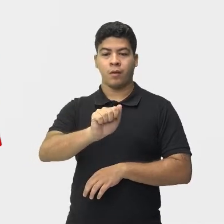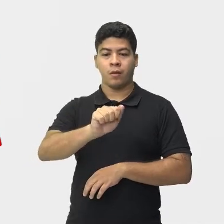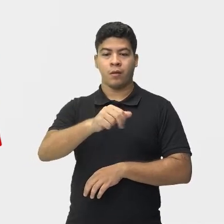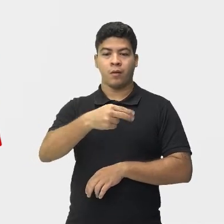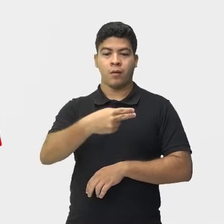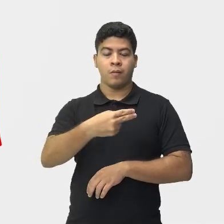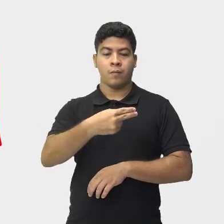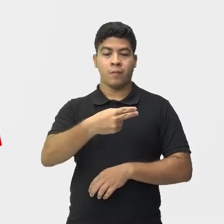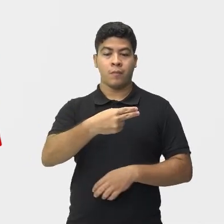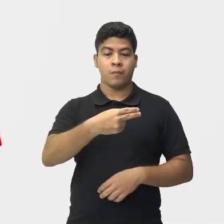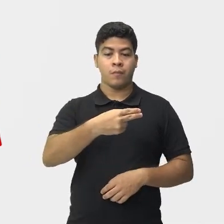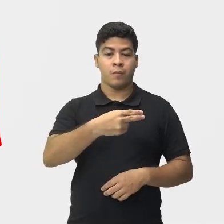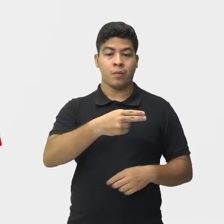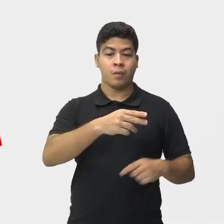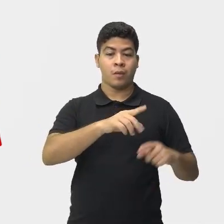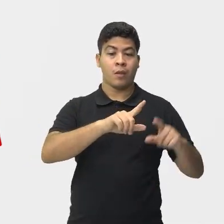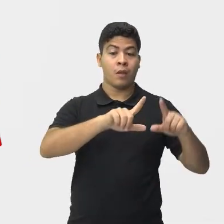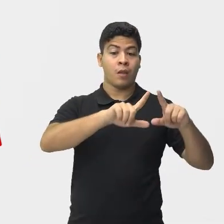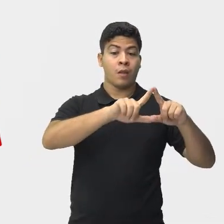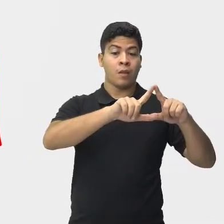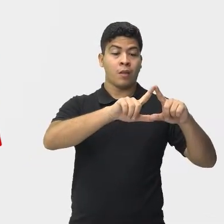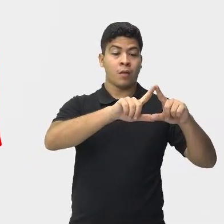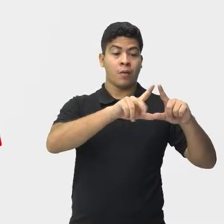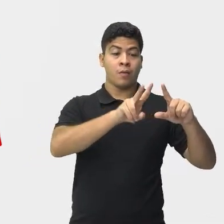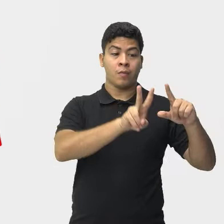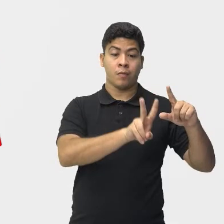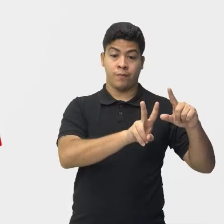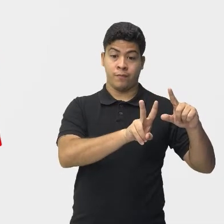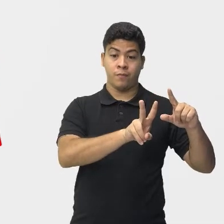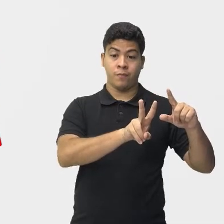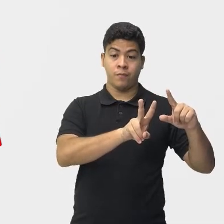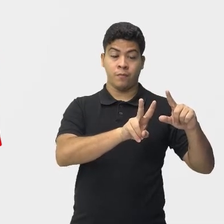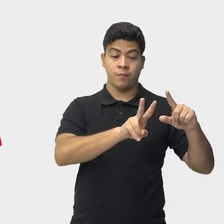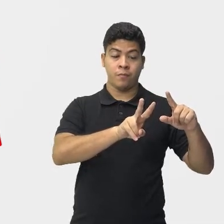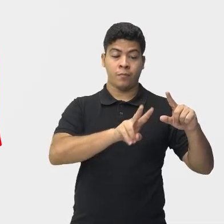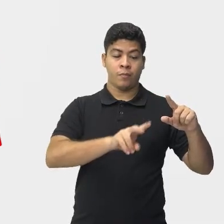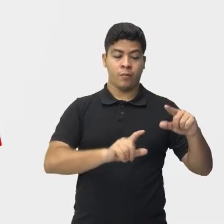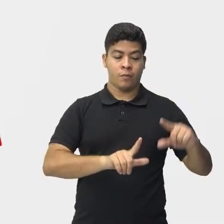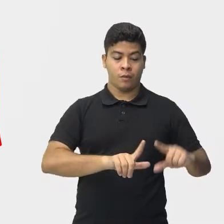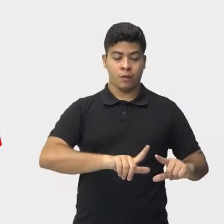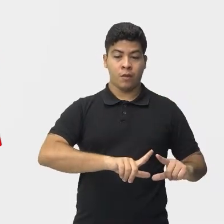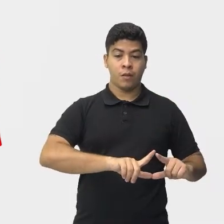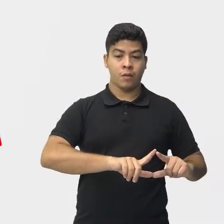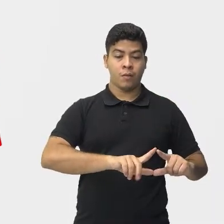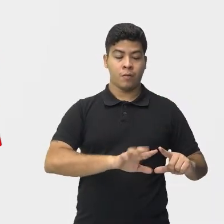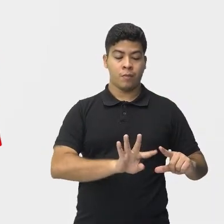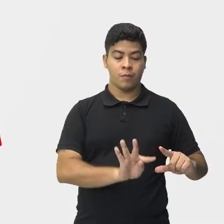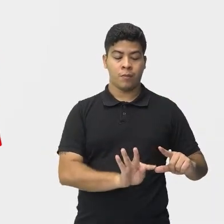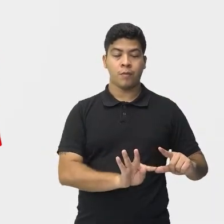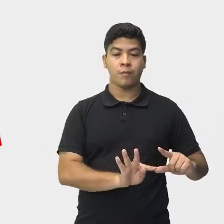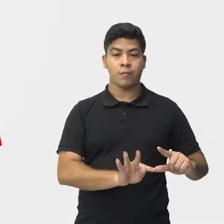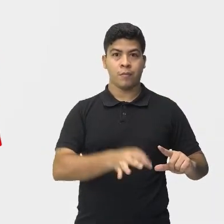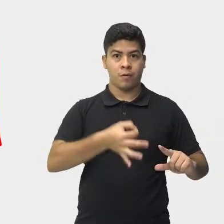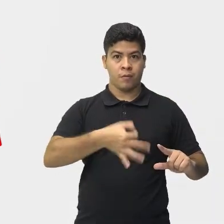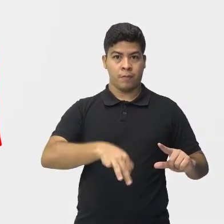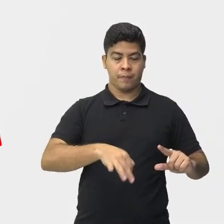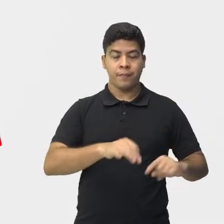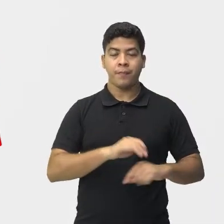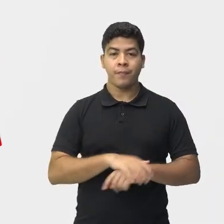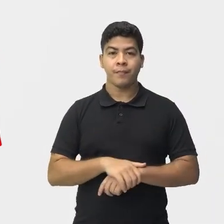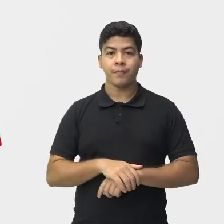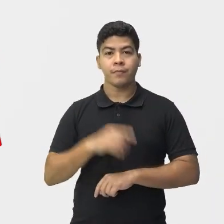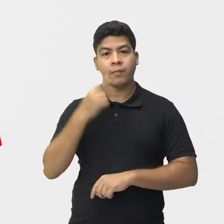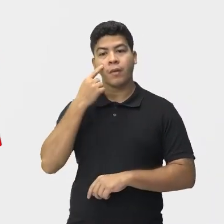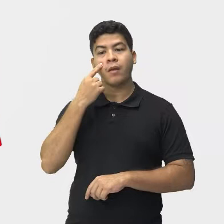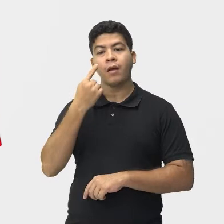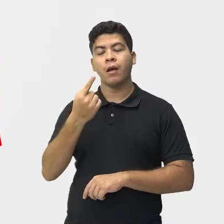valor da tangente desse ângulo de inclinação que aparece aqui, que a gente está chamando de alfa. Então, a tangente desse